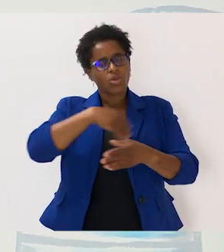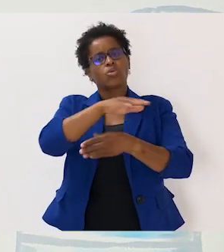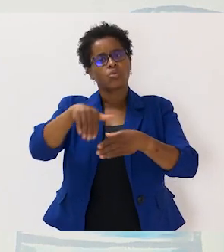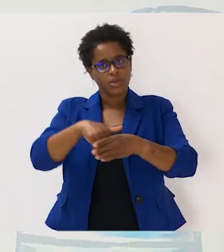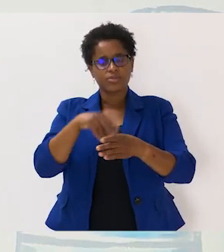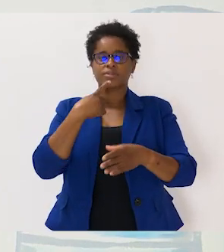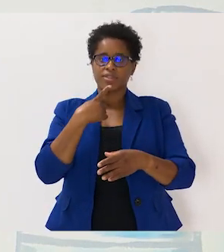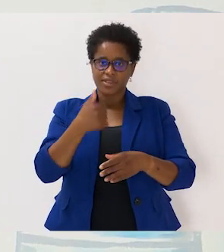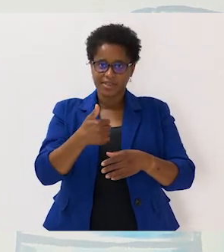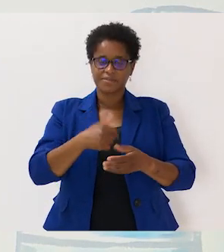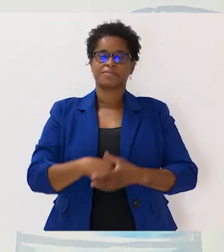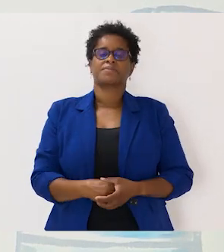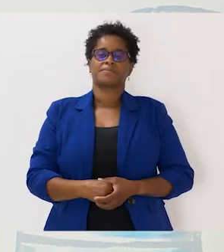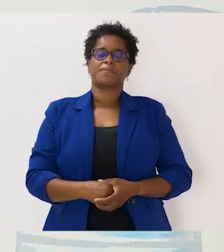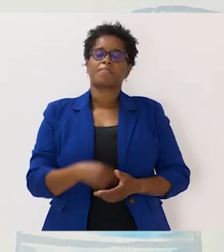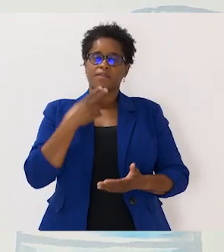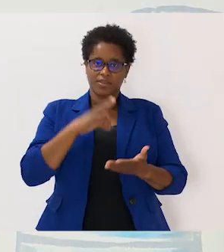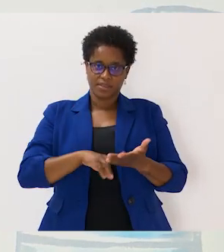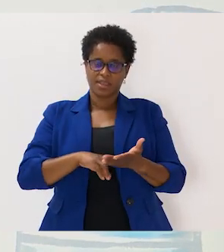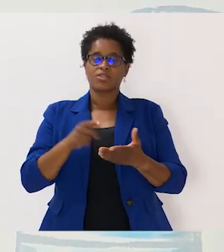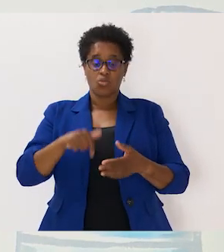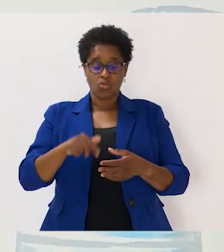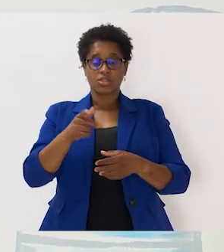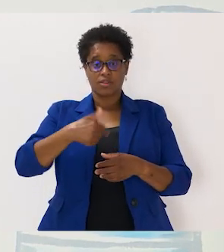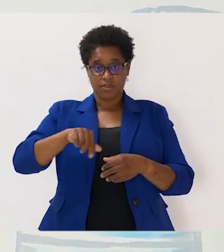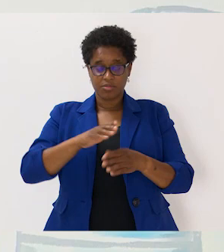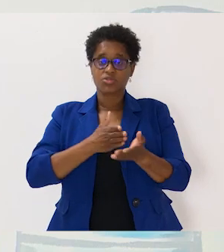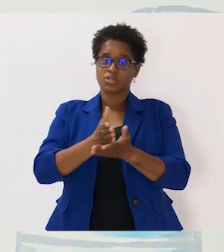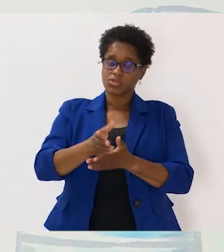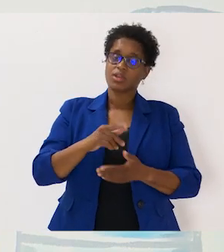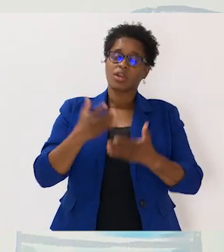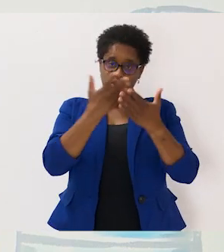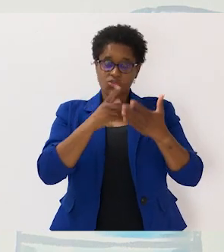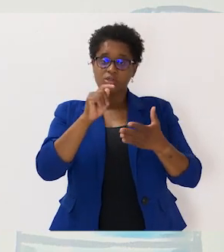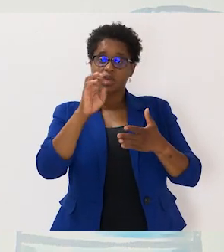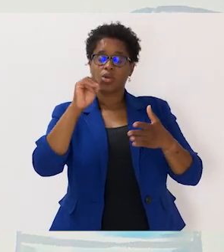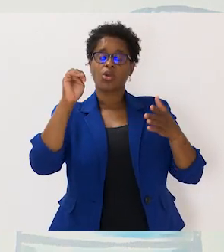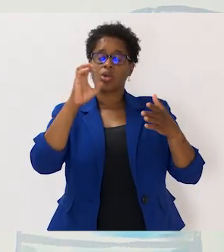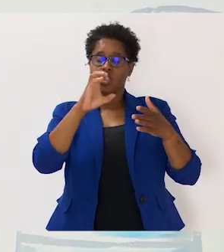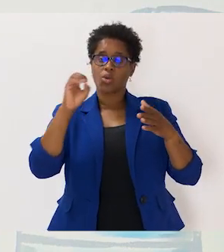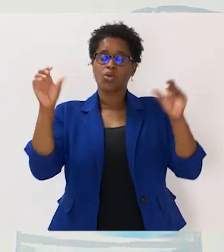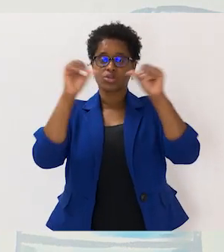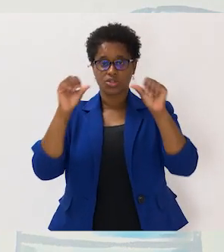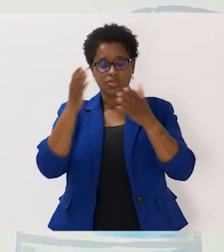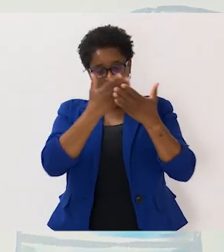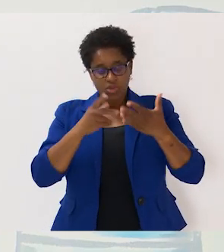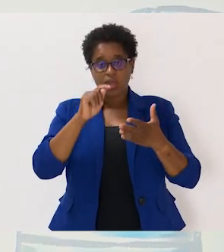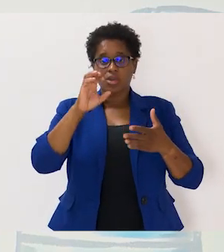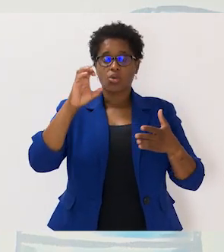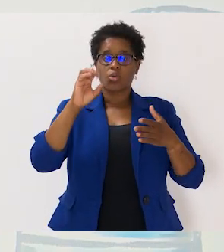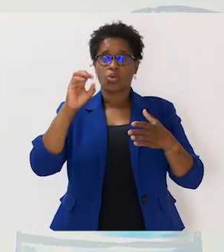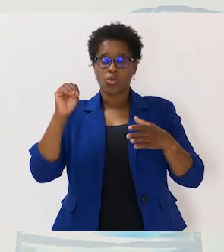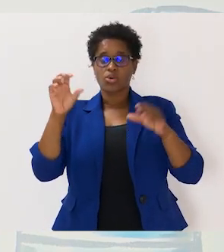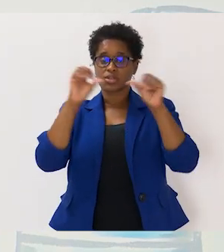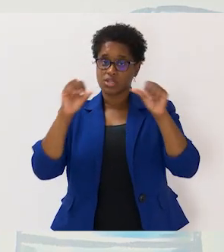inseridos, certo? Exatamente. Então, hoje vamos dar continuidade ao estudo dos ecossistemas. Vamos estudar os ecossistemas aquáticos